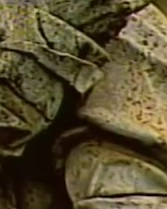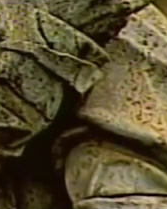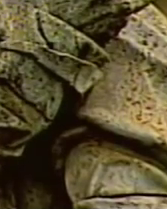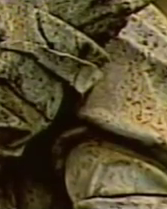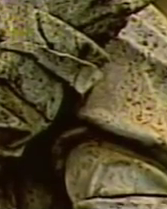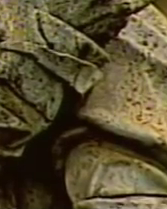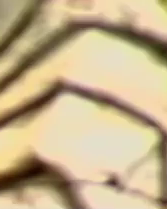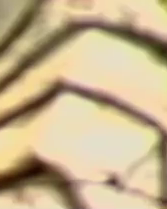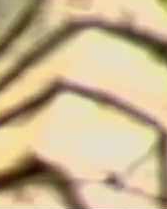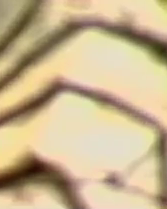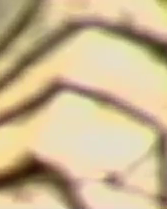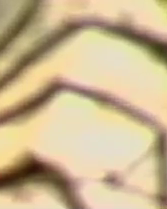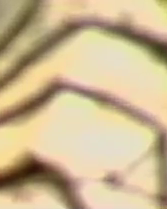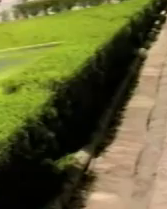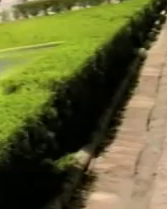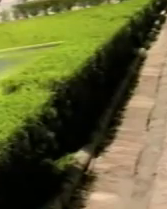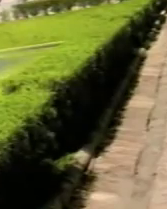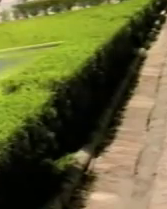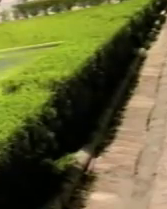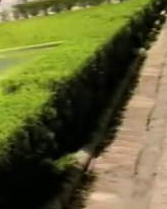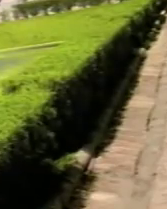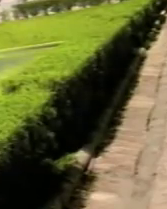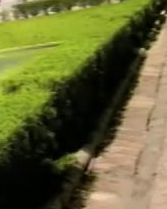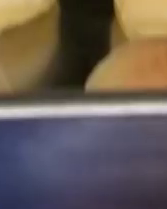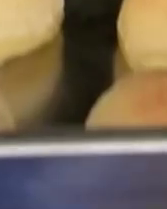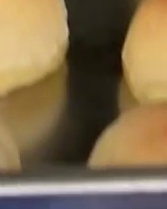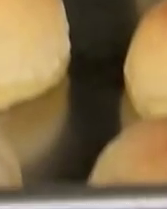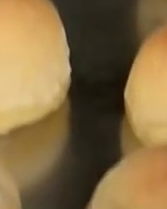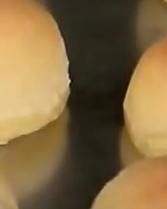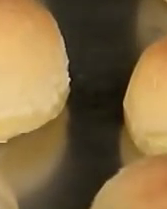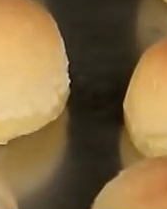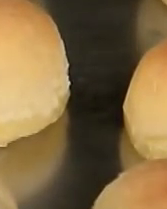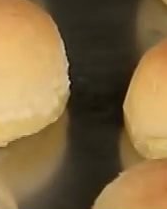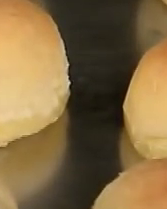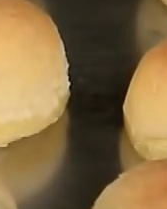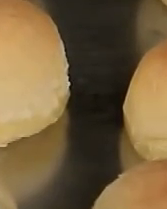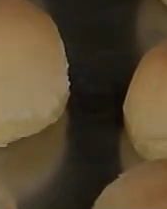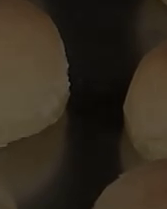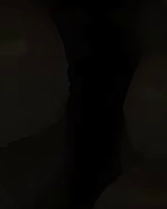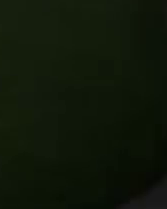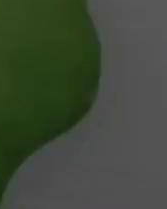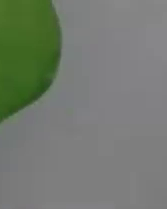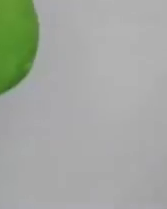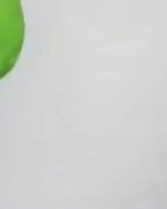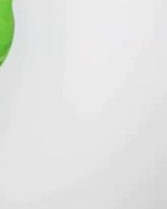As obras do Aleijadinho. Tem também o pão de queijo, uai!